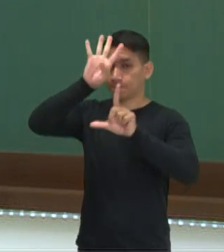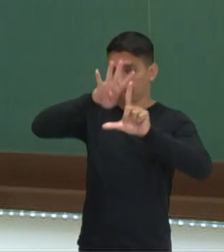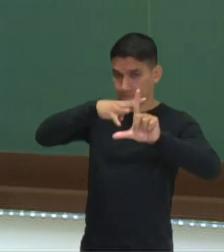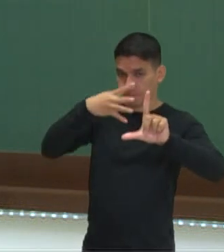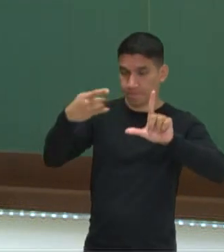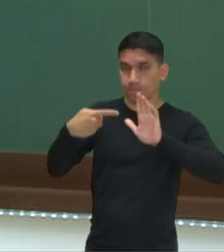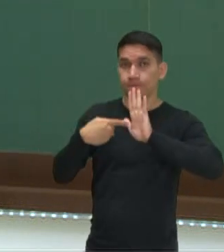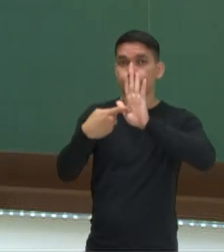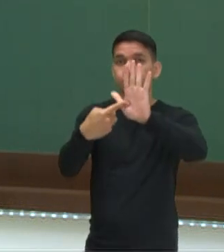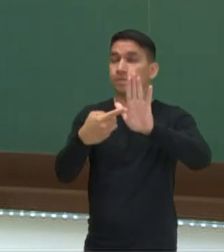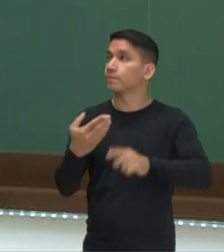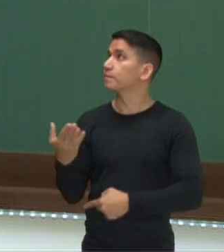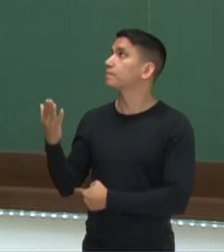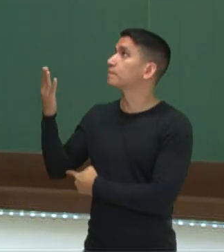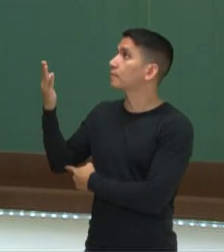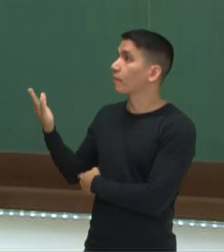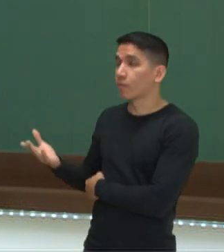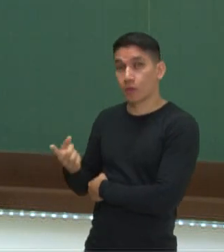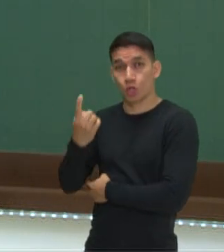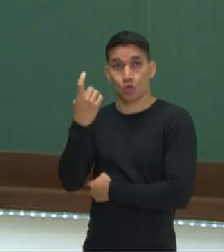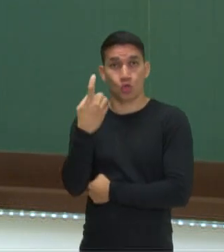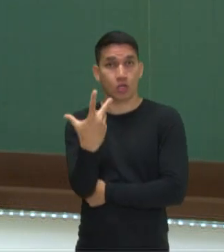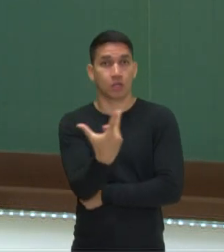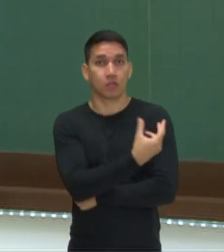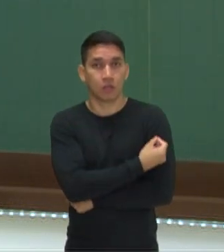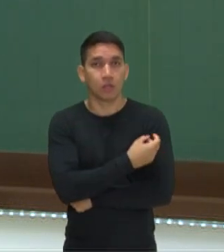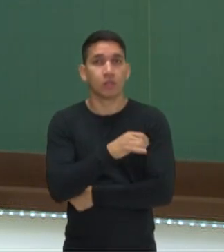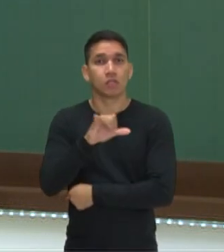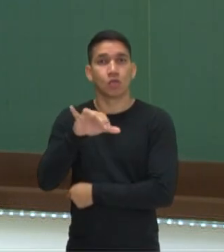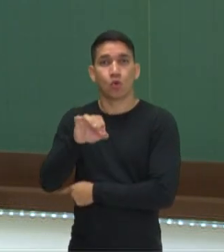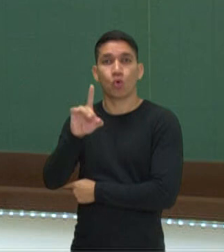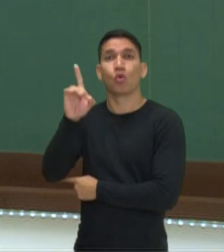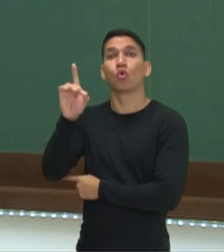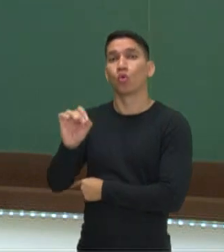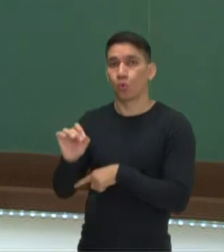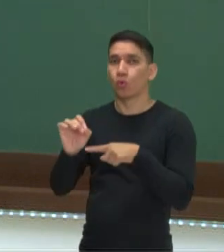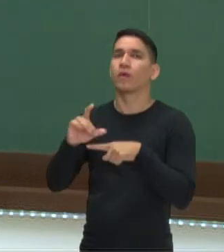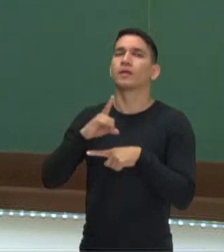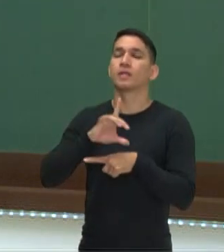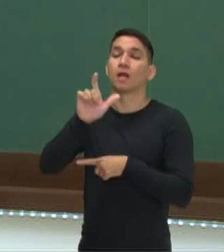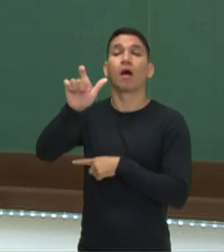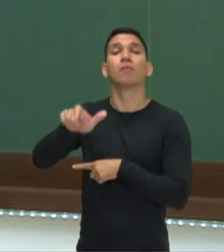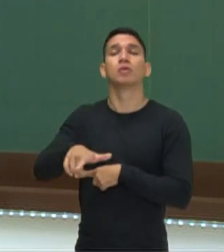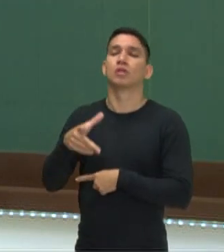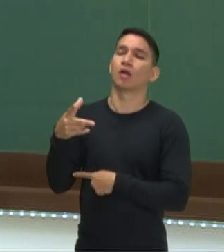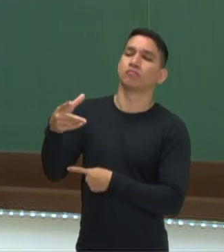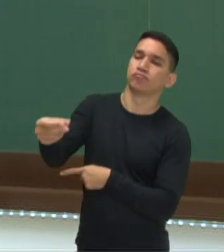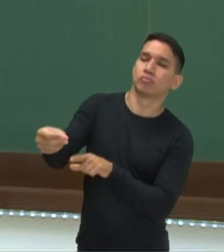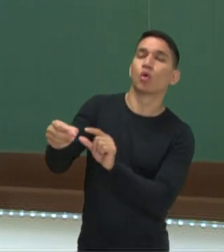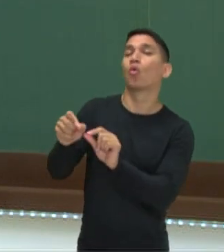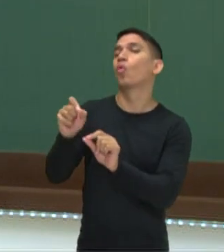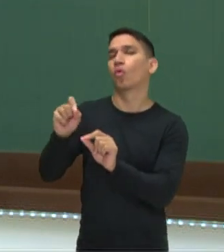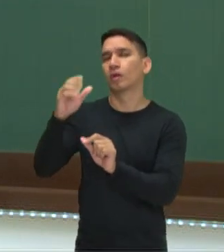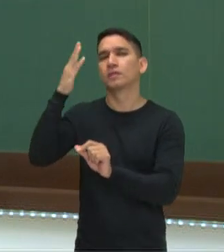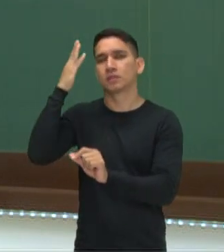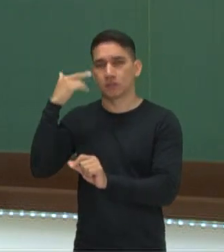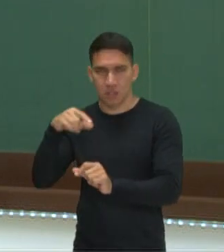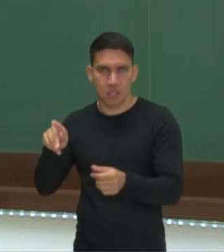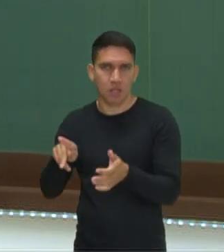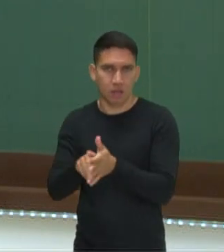né, uma dose de iodo que foi ministrada a um paciente. Né? Então, nós sabemos o quê?